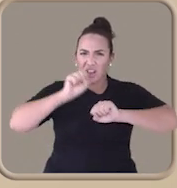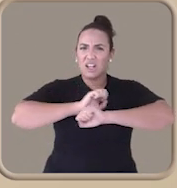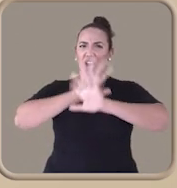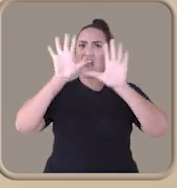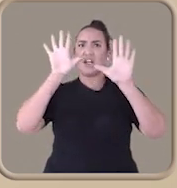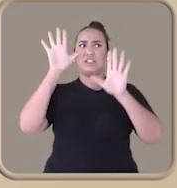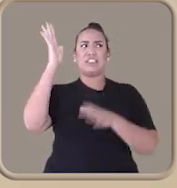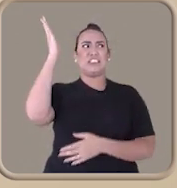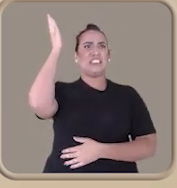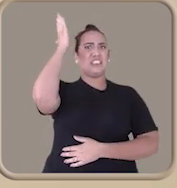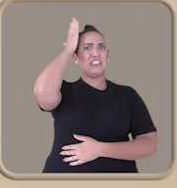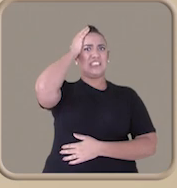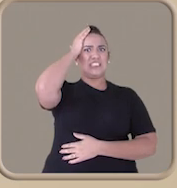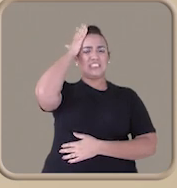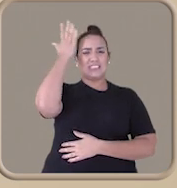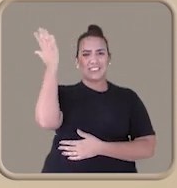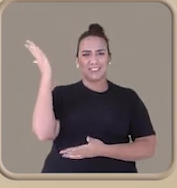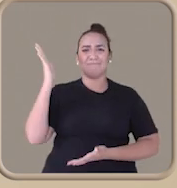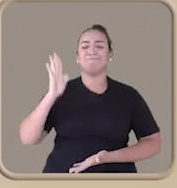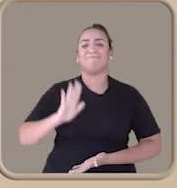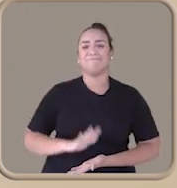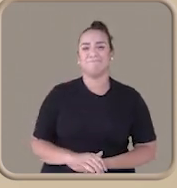é?